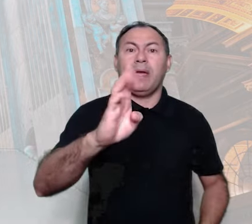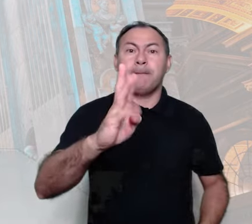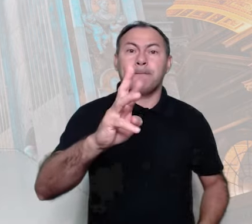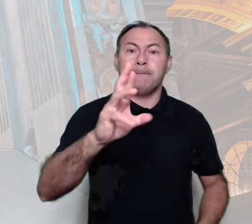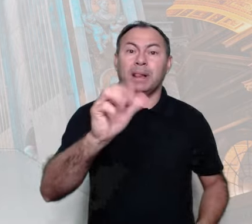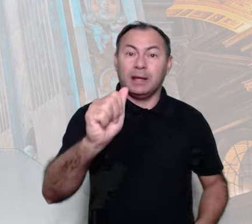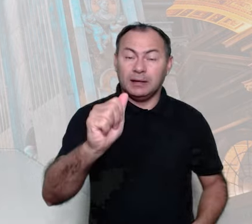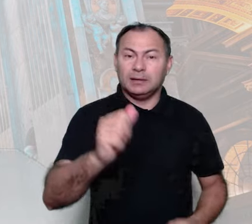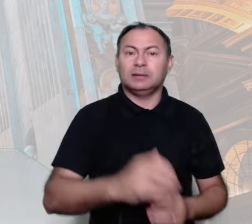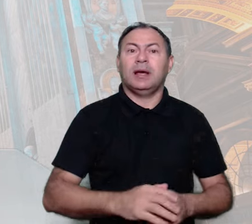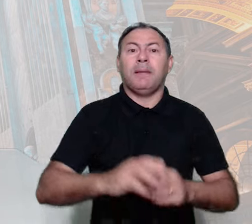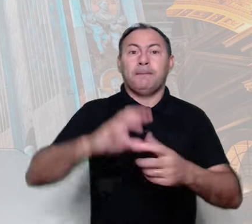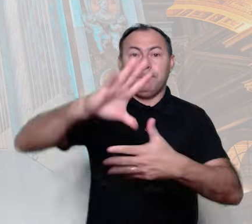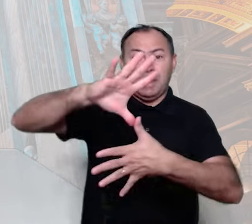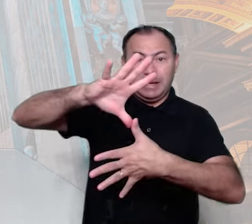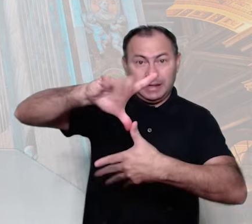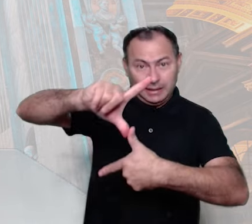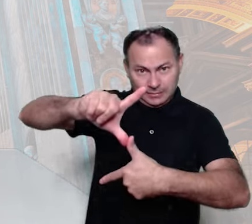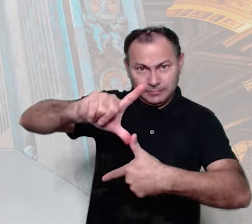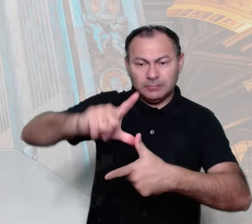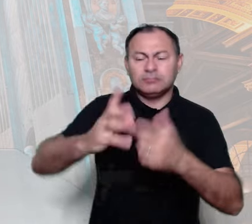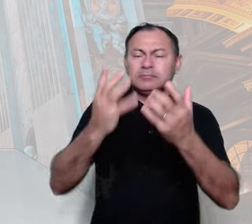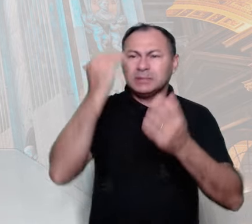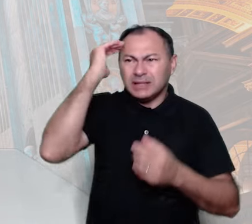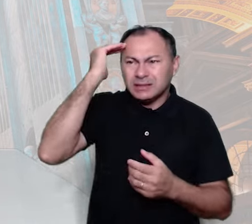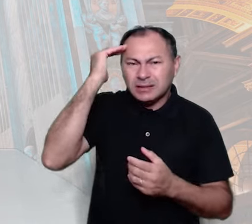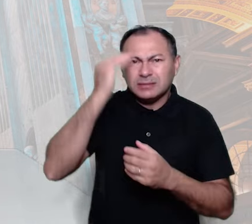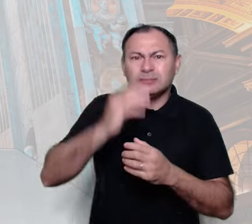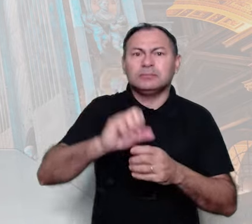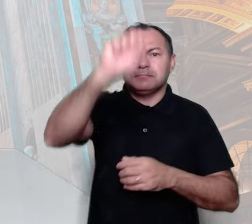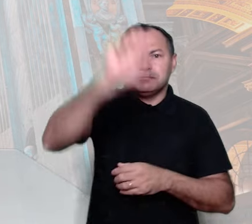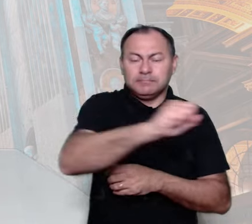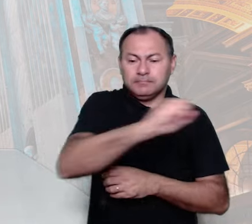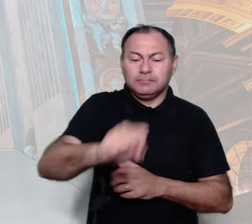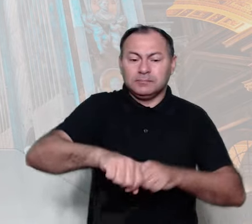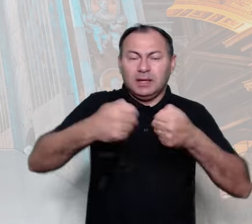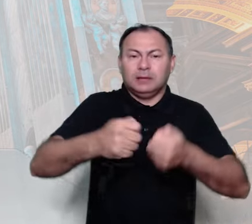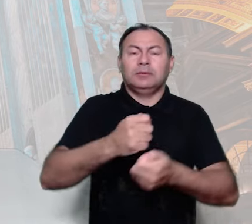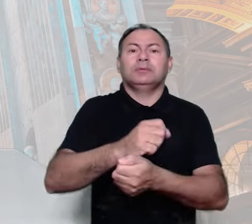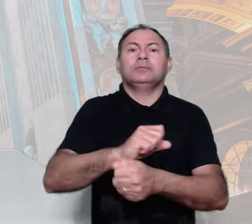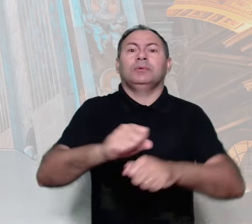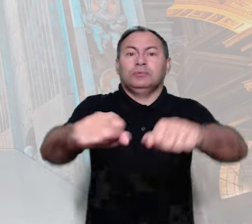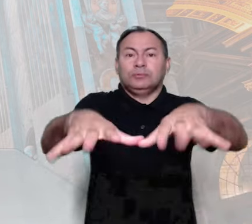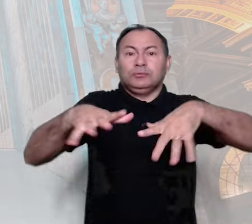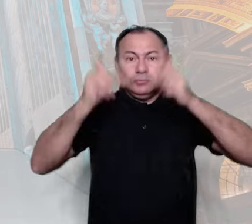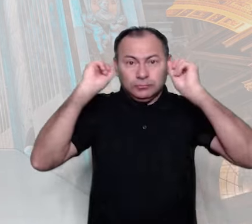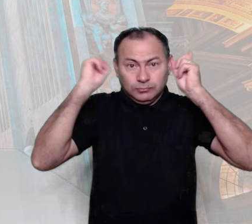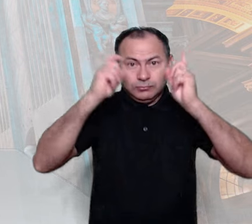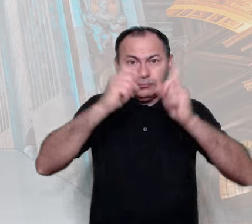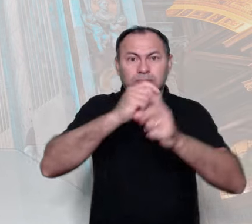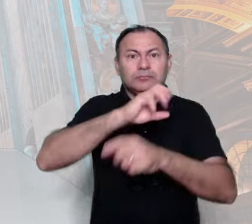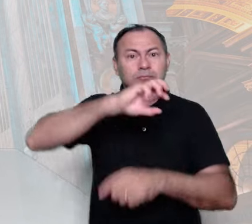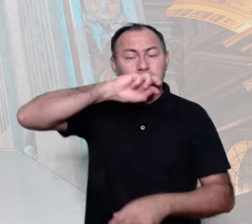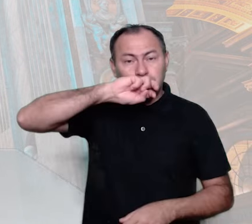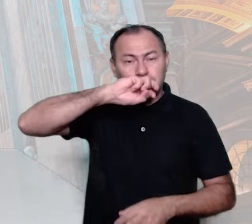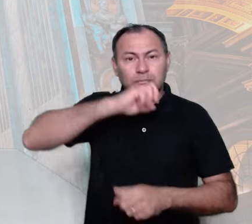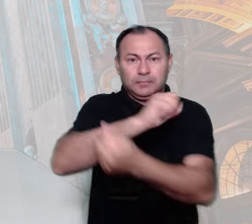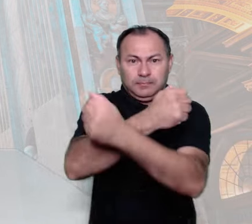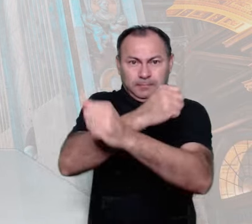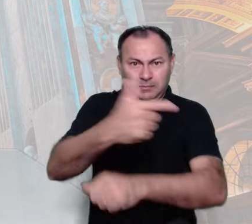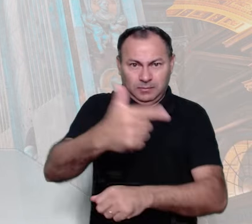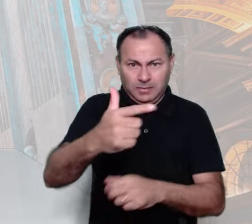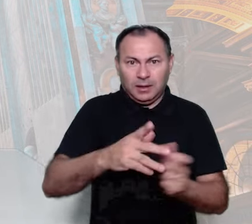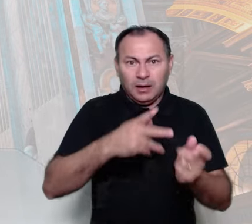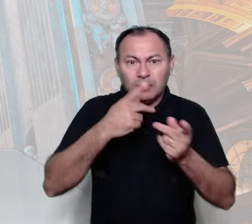América Latina, acolhendo, recebendo essa noção de sacramento, dada pelo Conselho Vaticano II, foi à